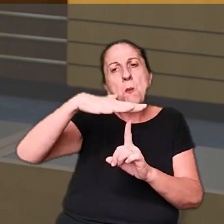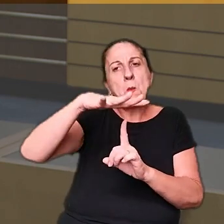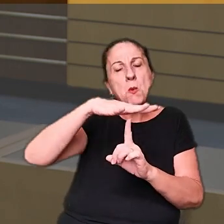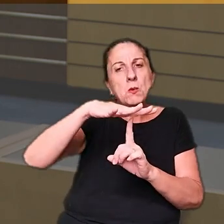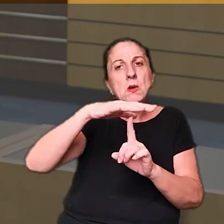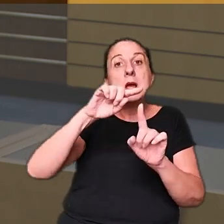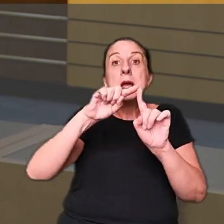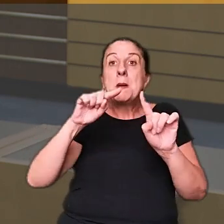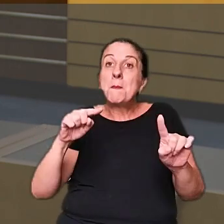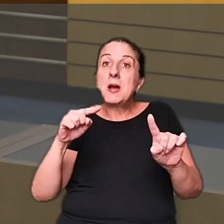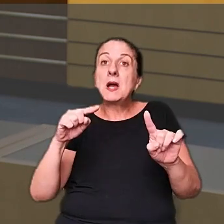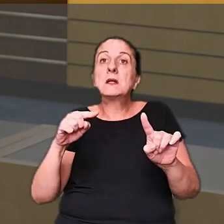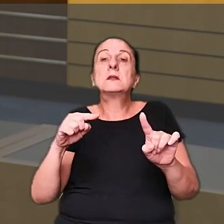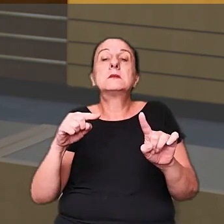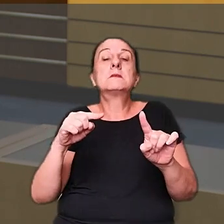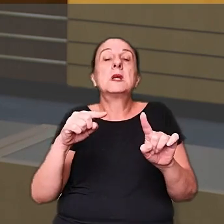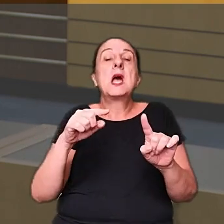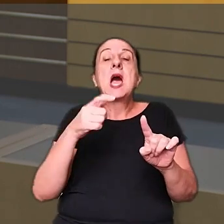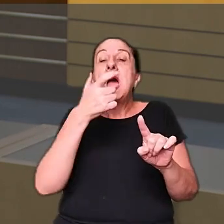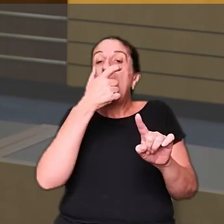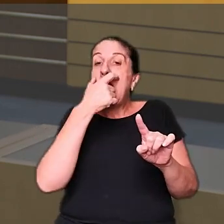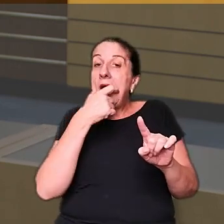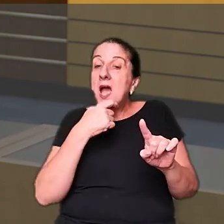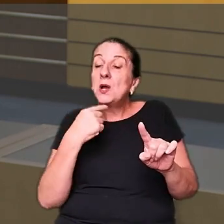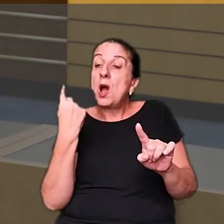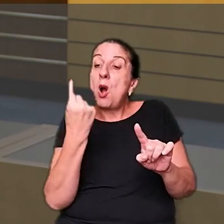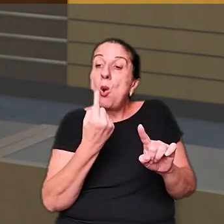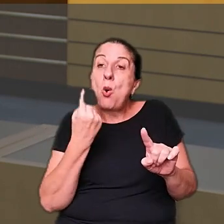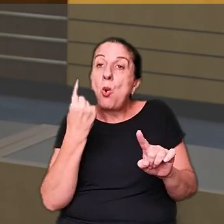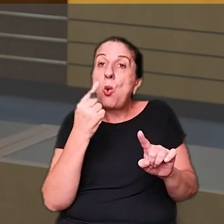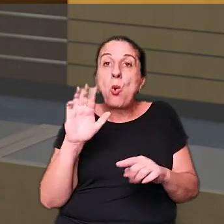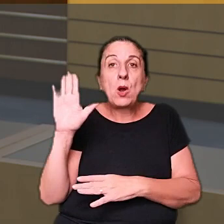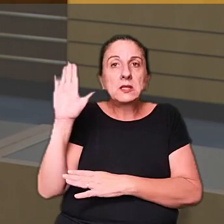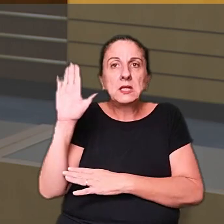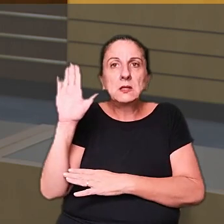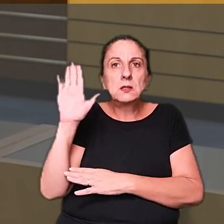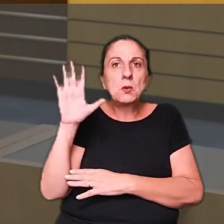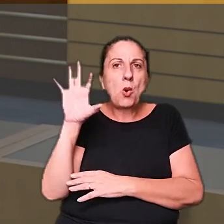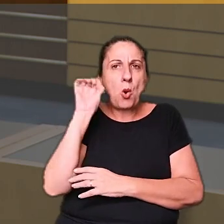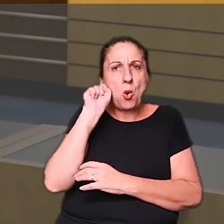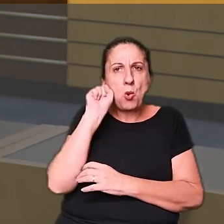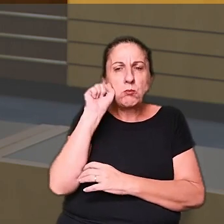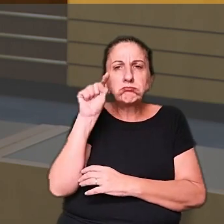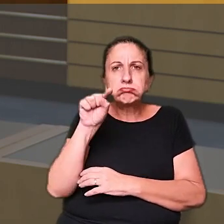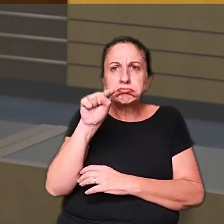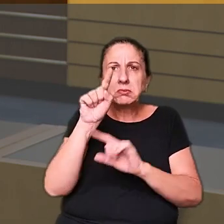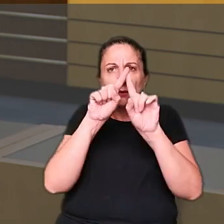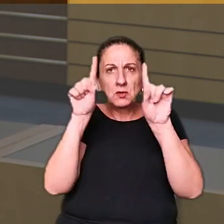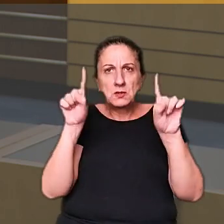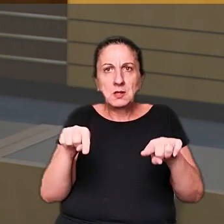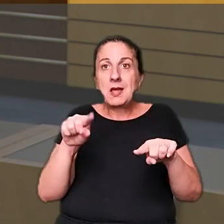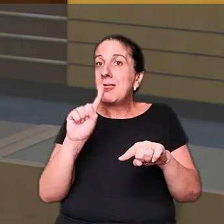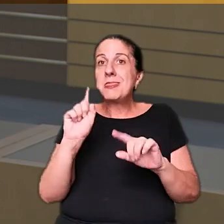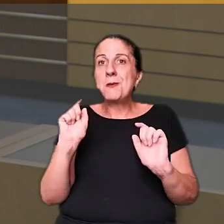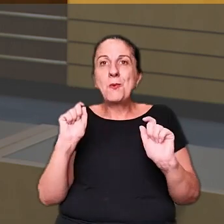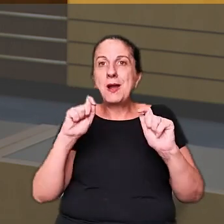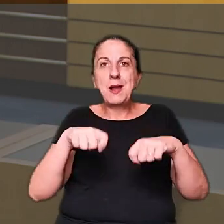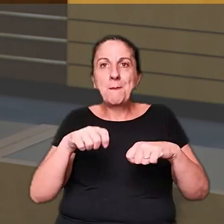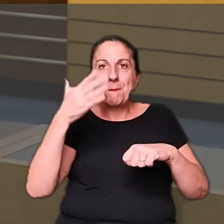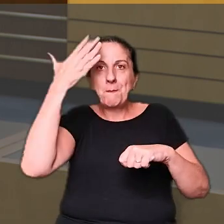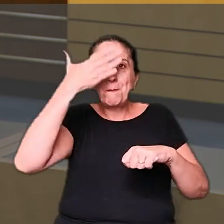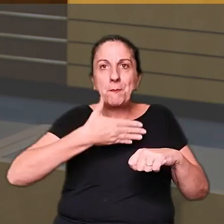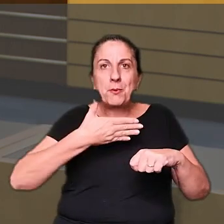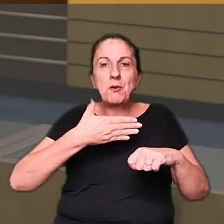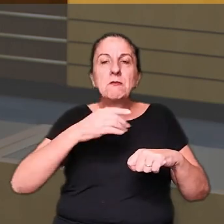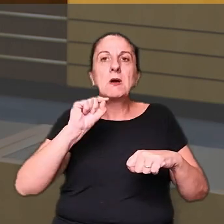danos morais. Mas o juízo de primeiro grau considerou que a única testemunha ouvida em favor do empregado não